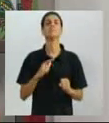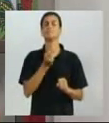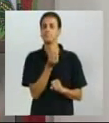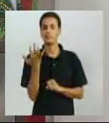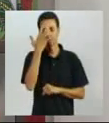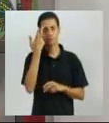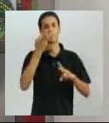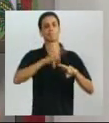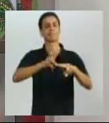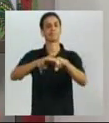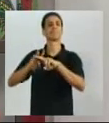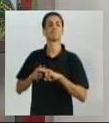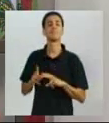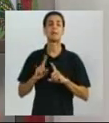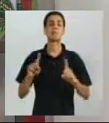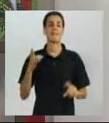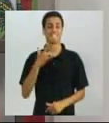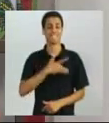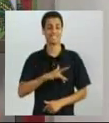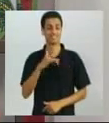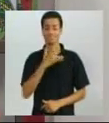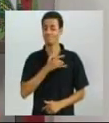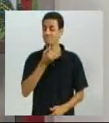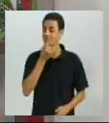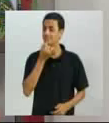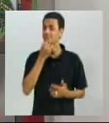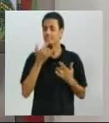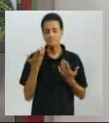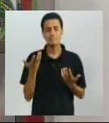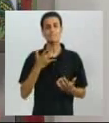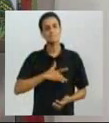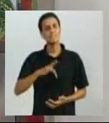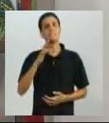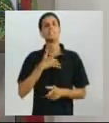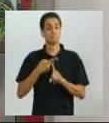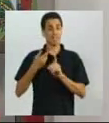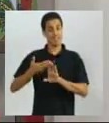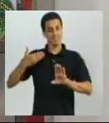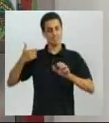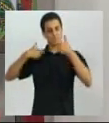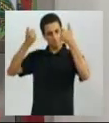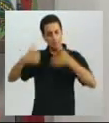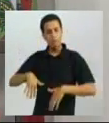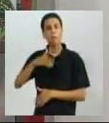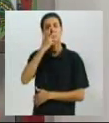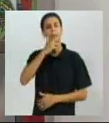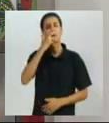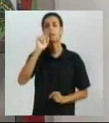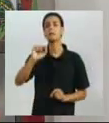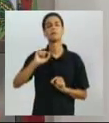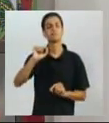vereadores, infelizmente, senhoras e senhores, infelizmente, por conta do que eu disse antes, parece-me, a